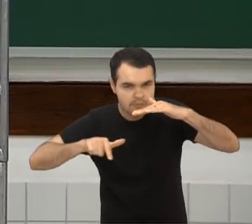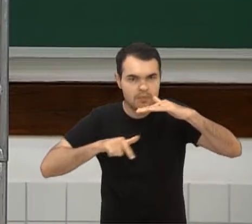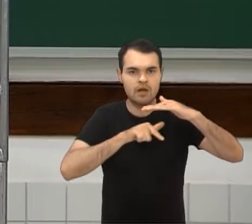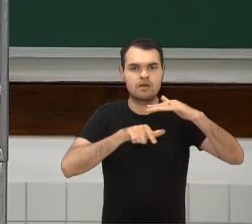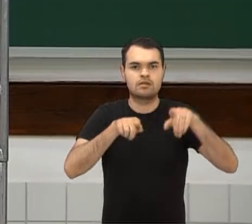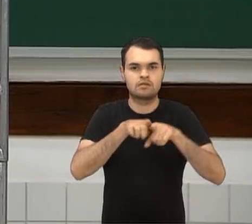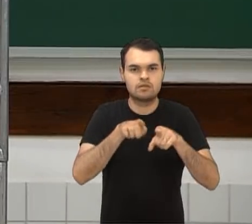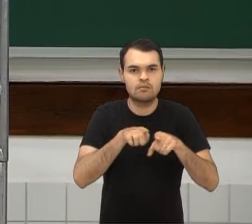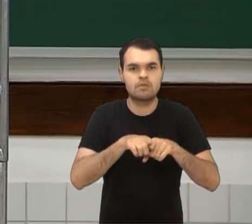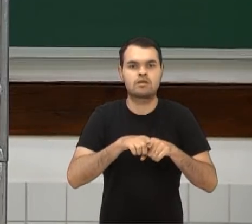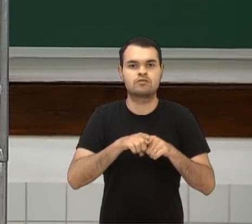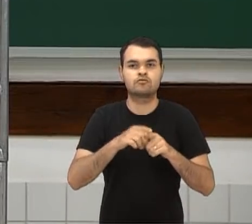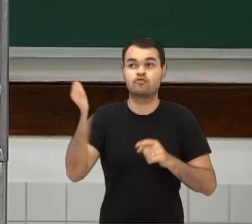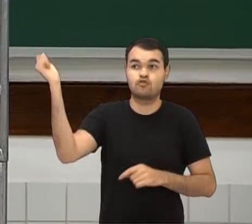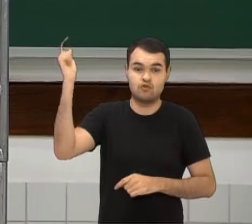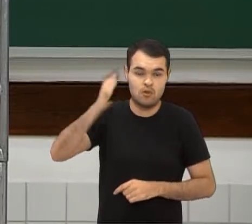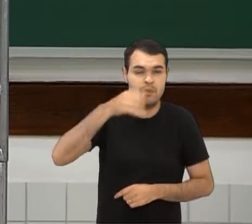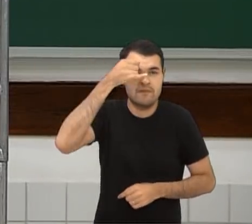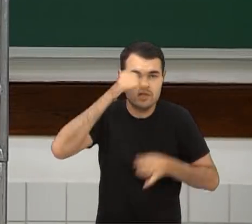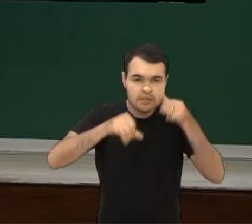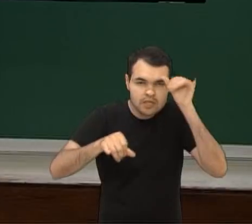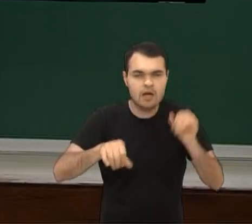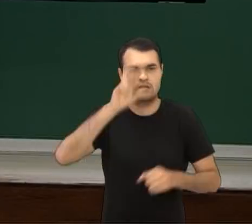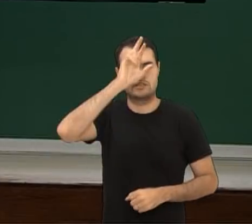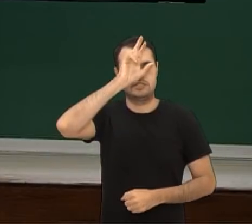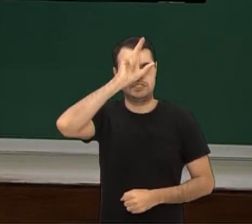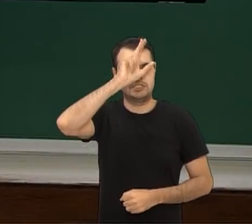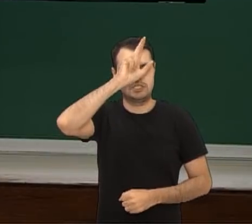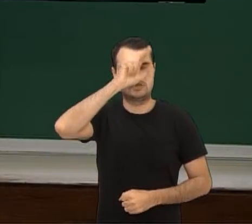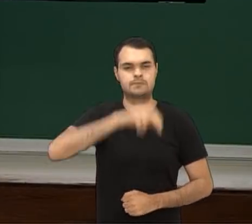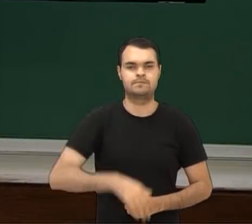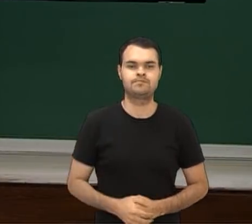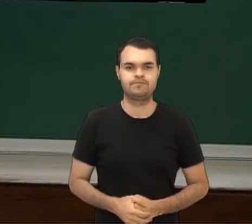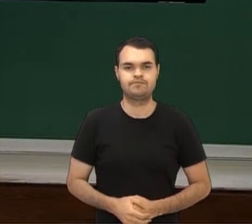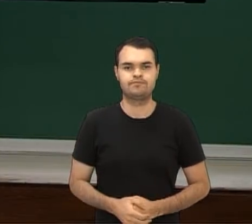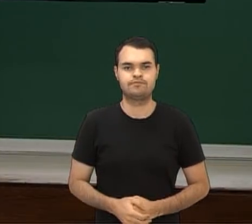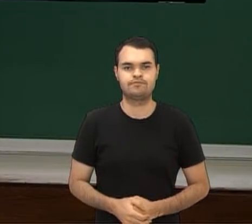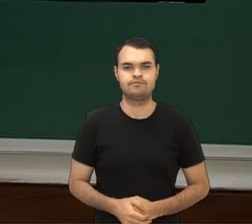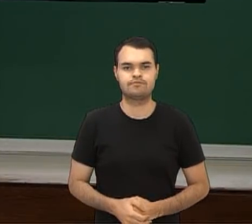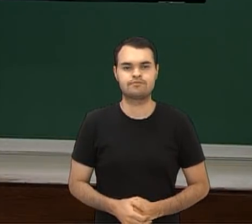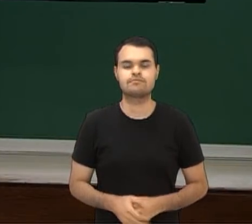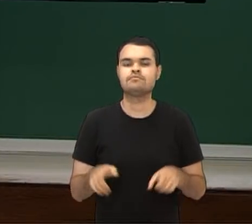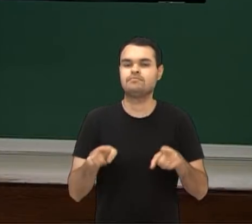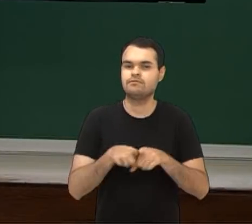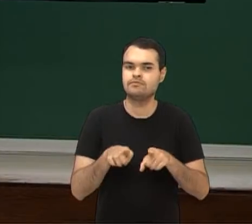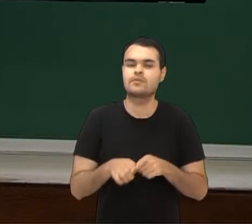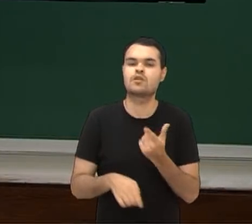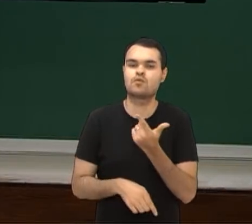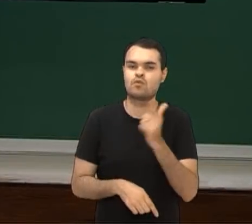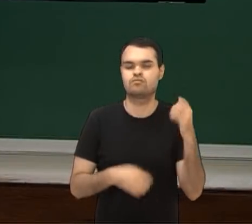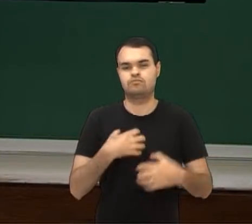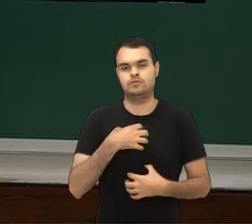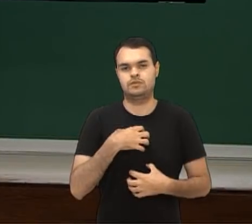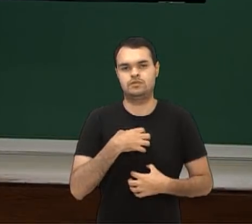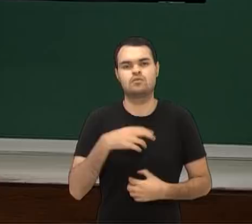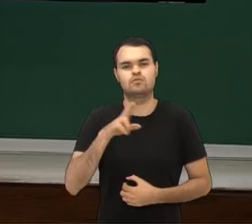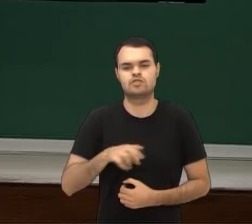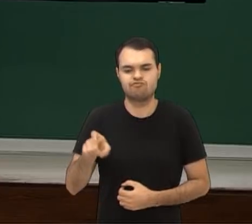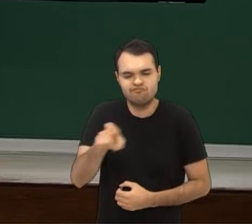arejar, para tomar um sol, para eliminar este inseto. E aqueles outros meios de prevenção, como o uso